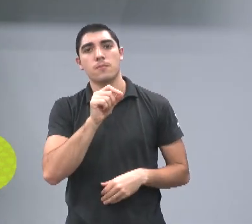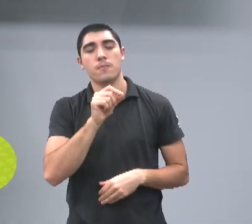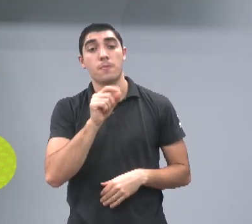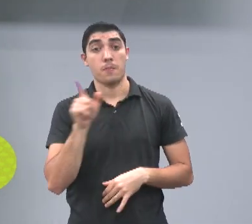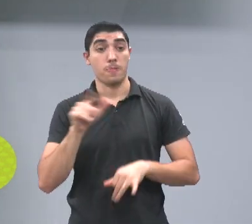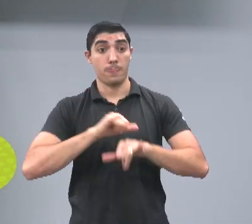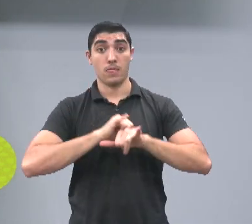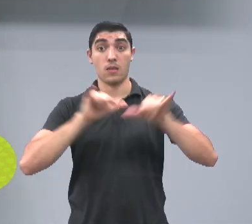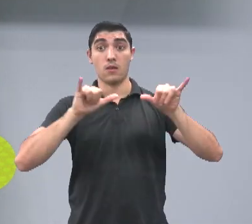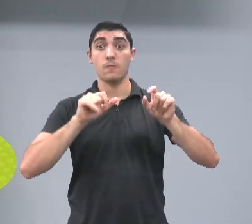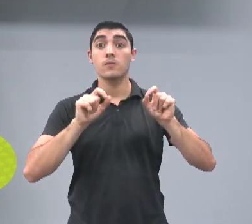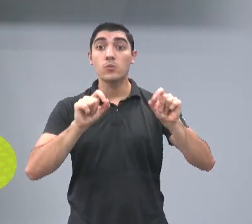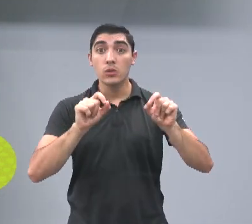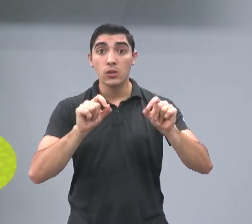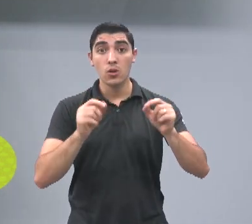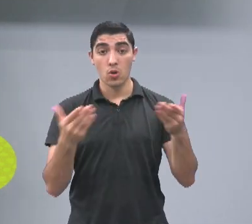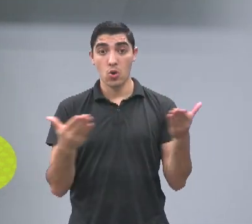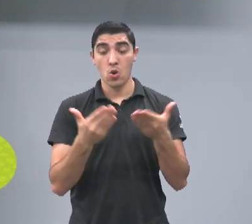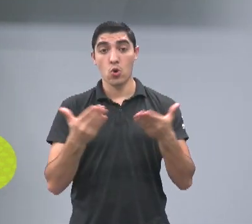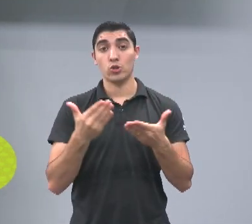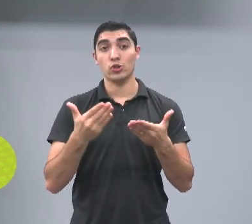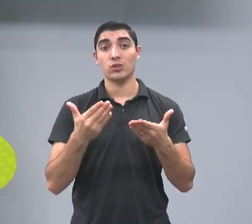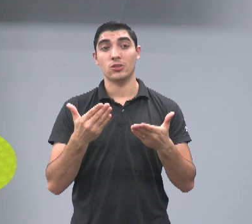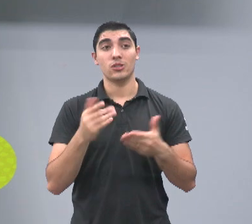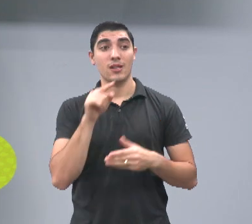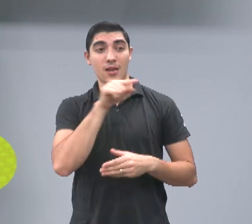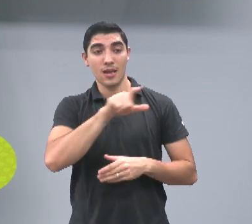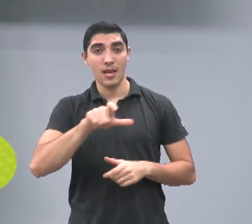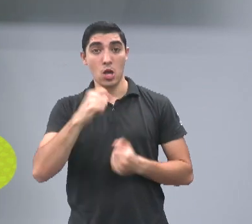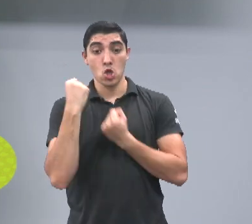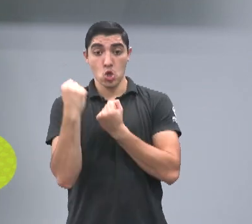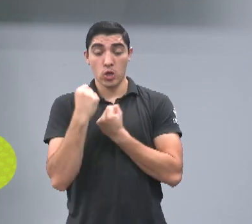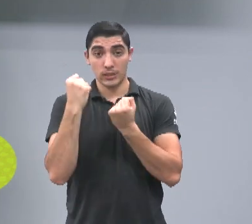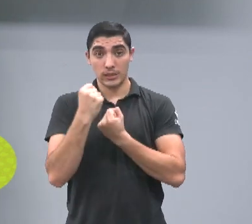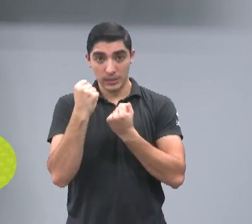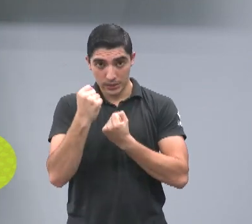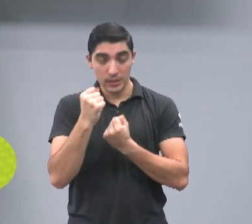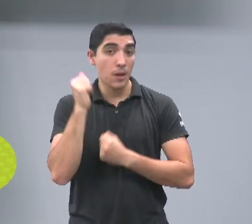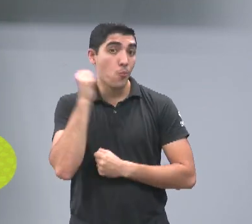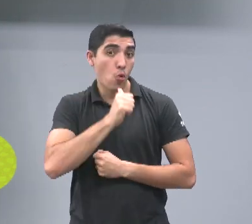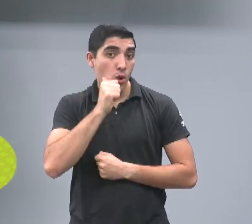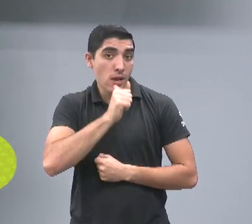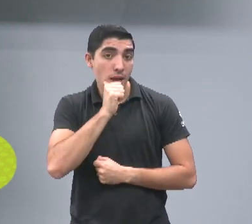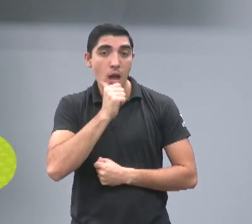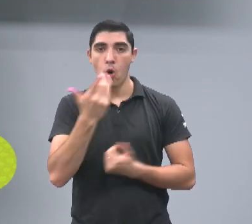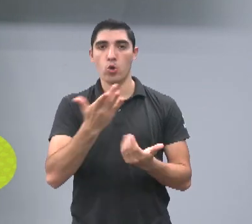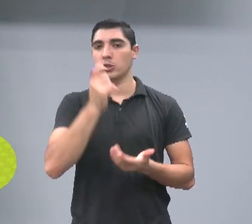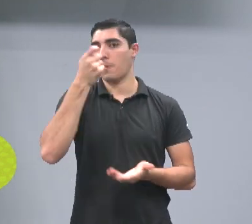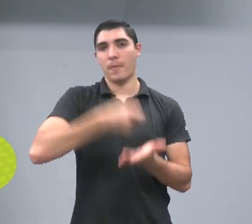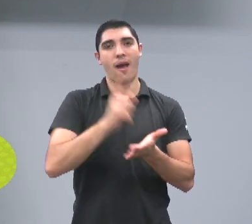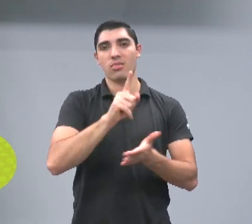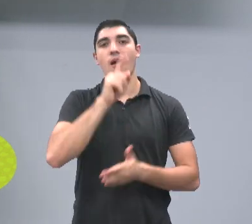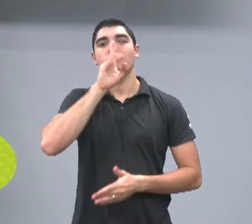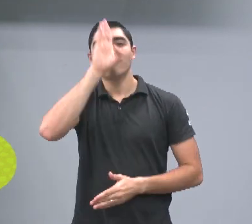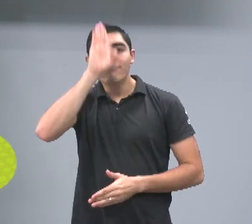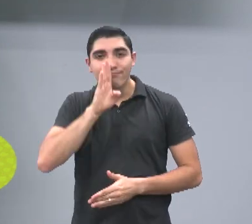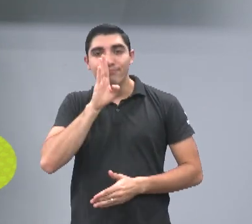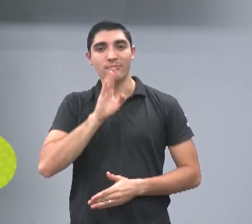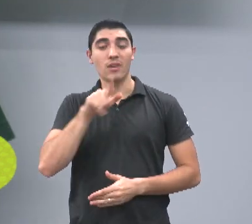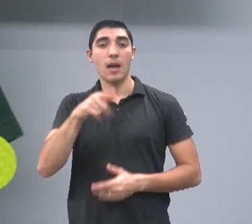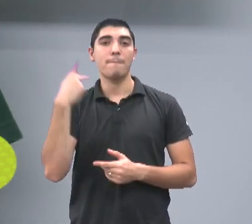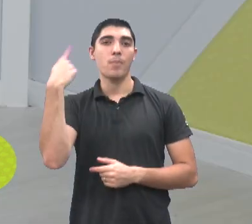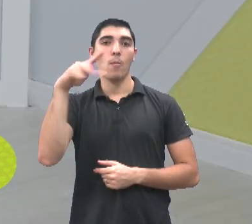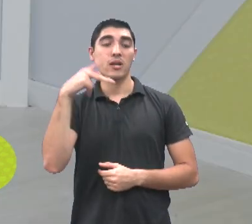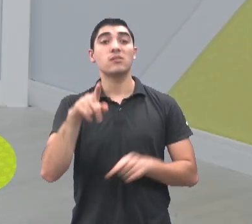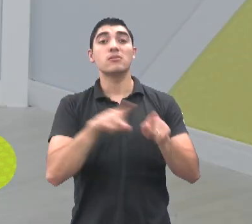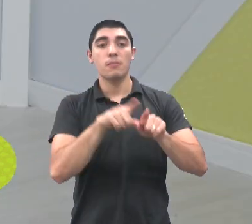que tem promoção hoje para os torcedores da Águia, então mulher não paga e o sócio Águia tem direito a um acompanhante também na faixa.